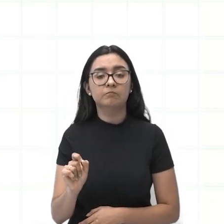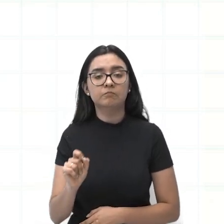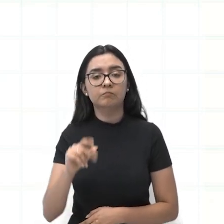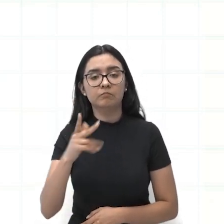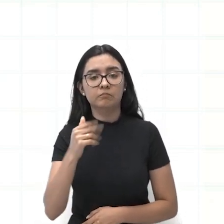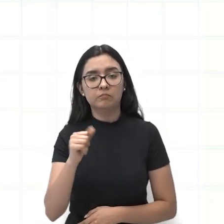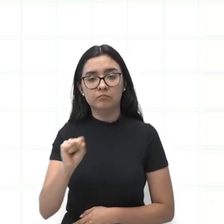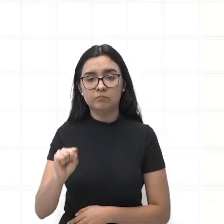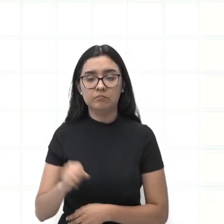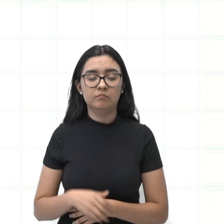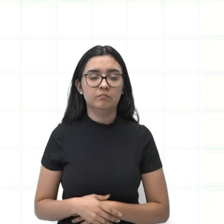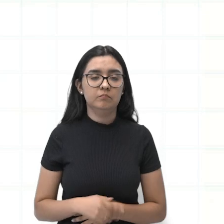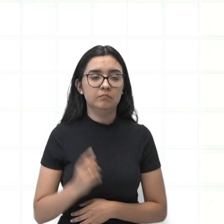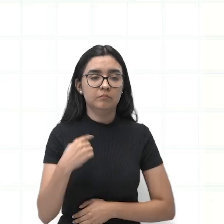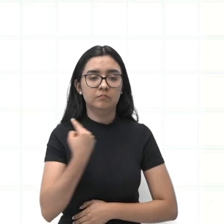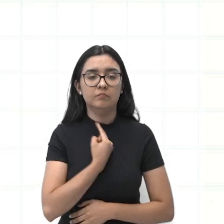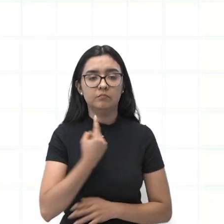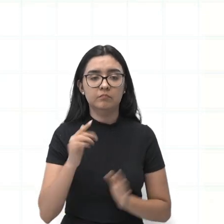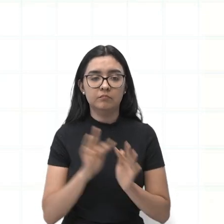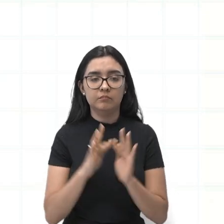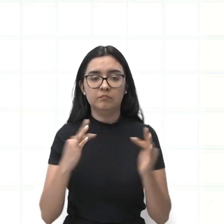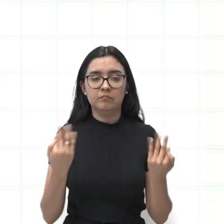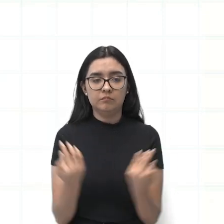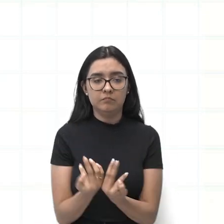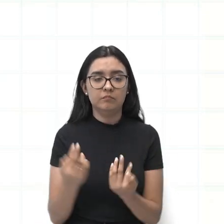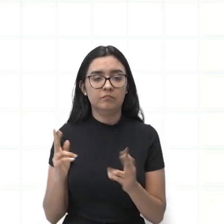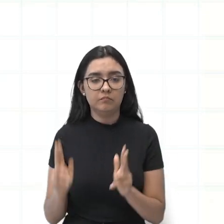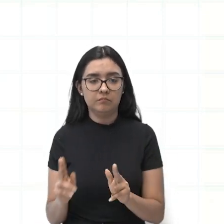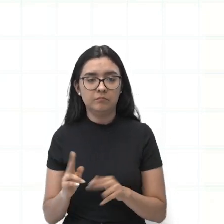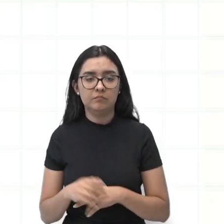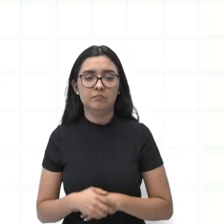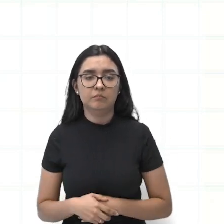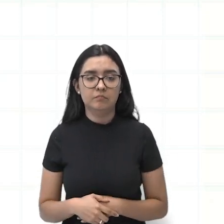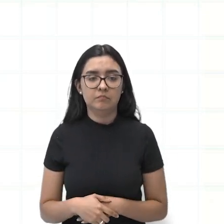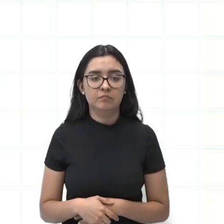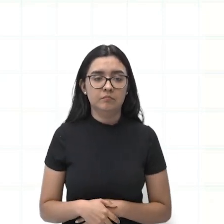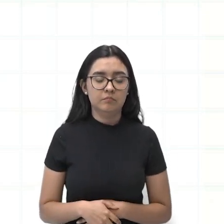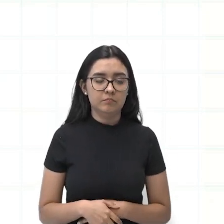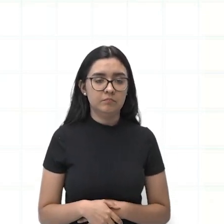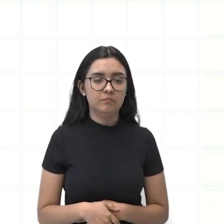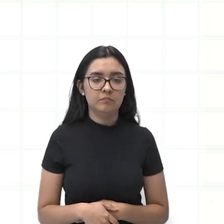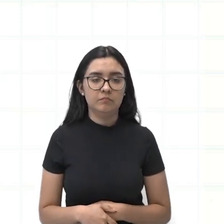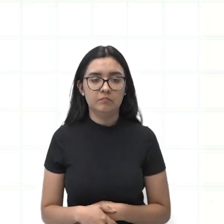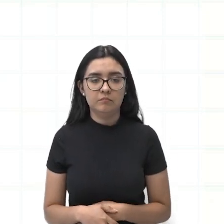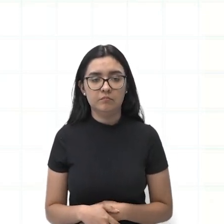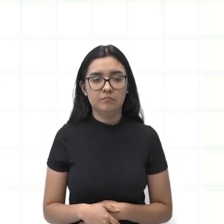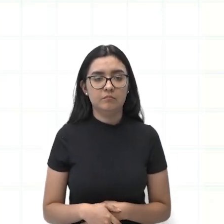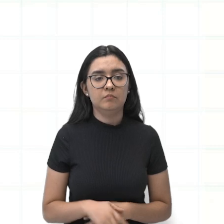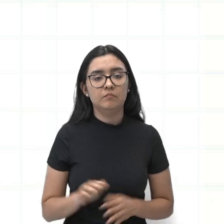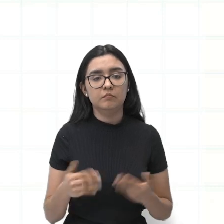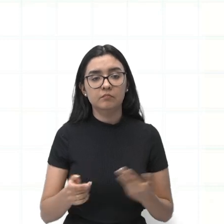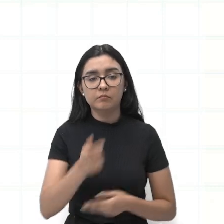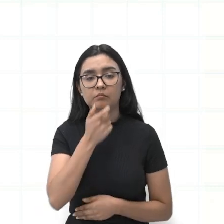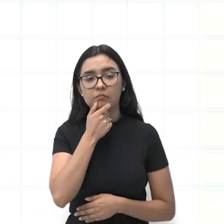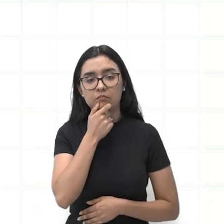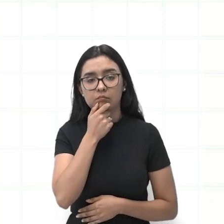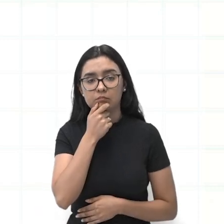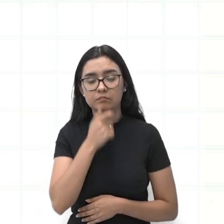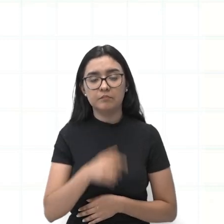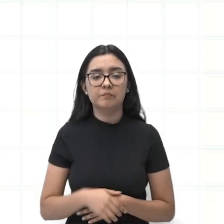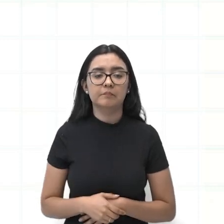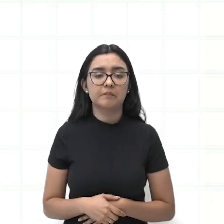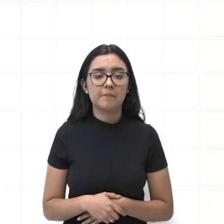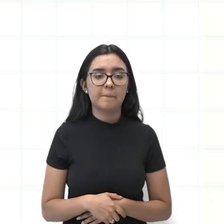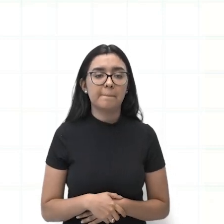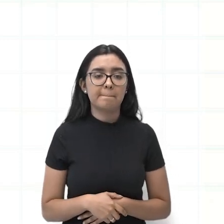só, our family, nossa família é igual a ela, não? Ela, a nossa família. Então, portanto, em língua inglesa